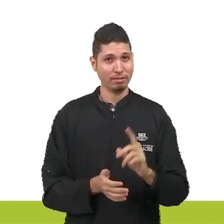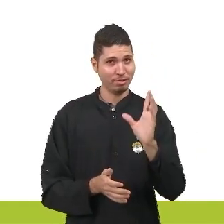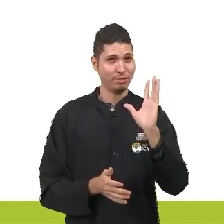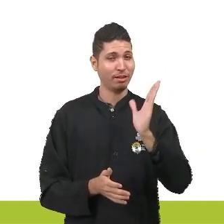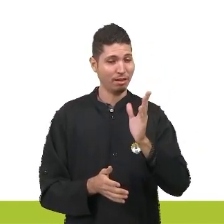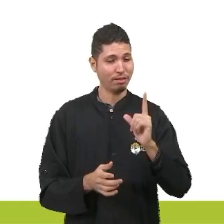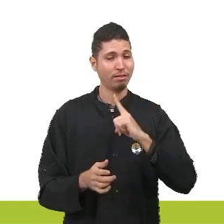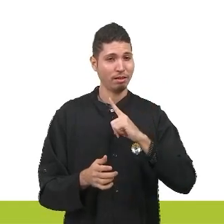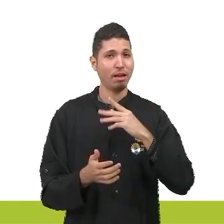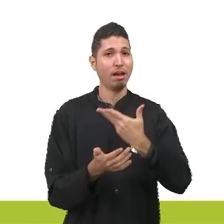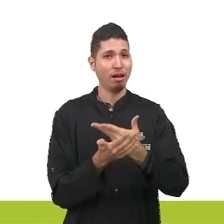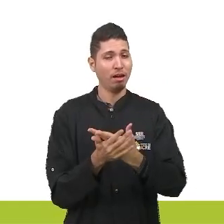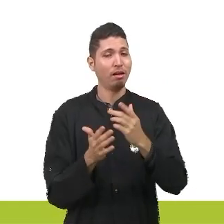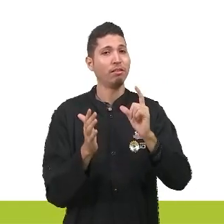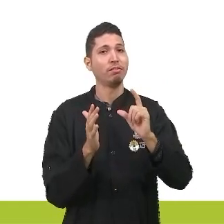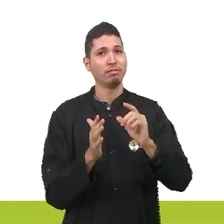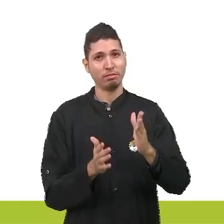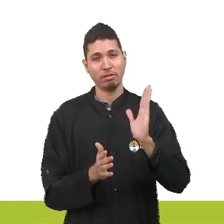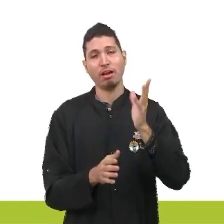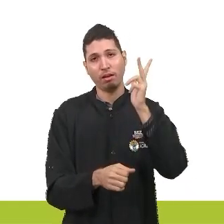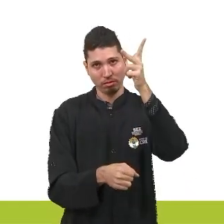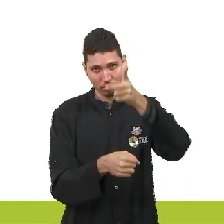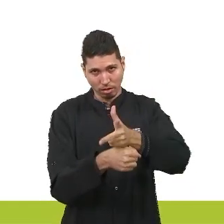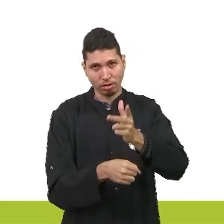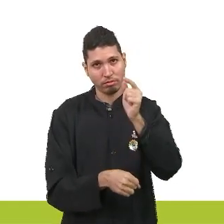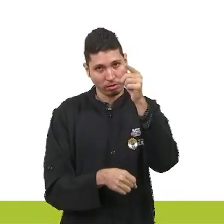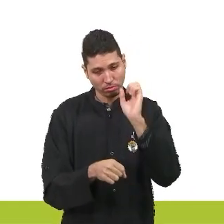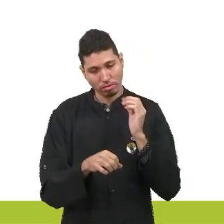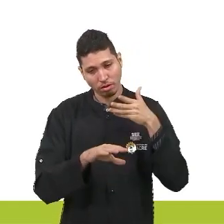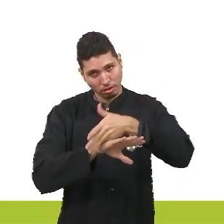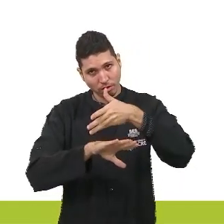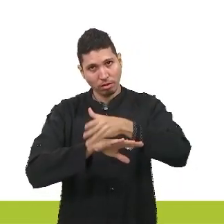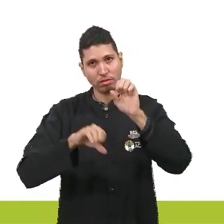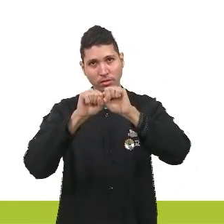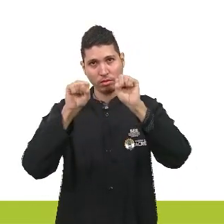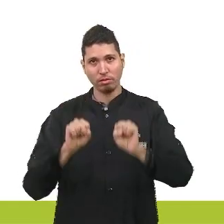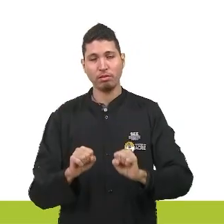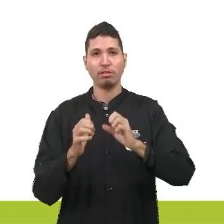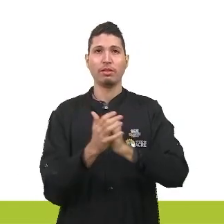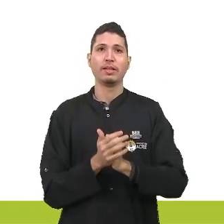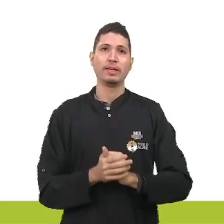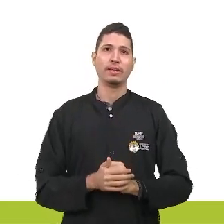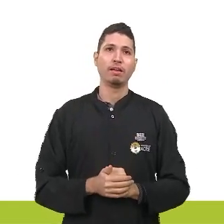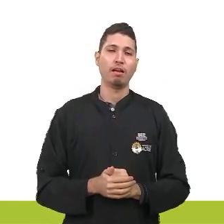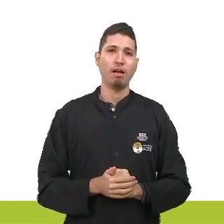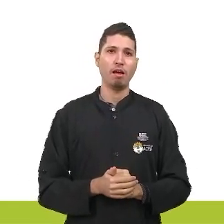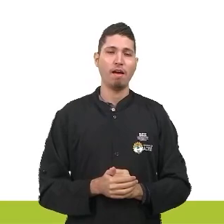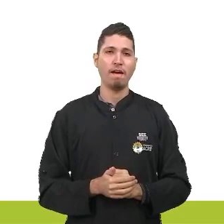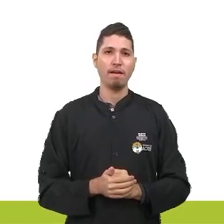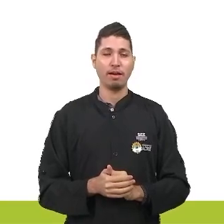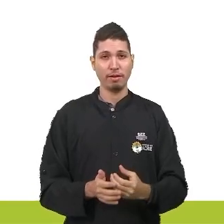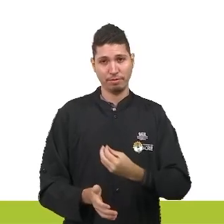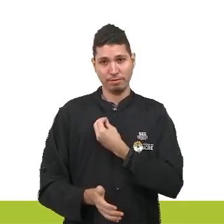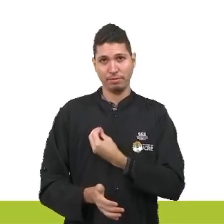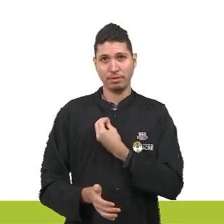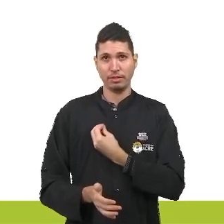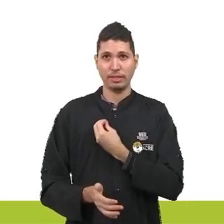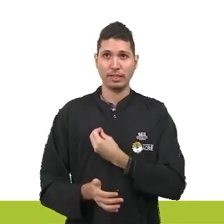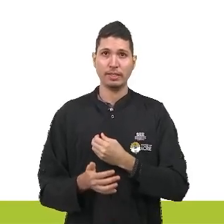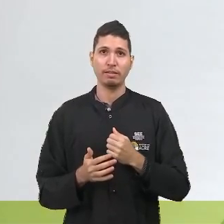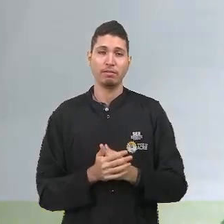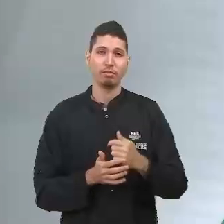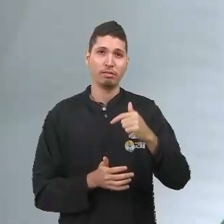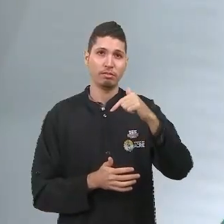Revolução Verde gravada, acessem também. Expectativa de vida do Brasil, 77 anos,